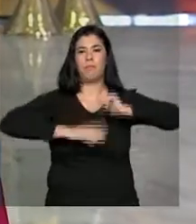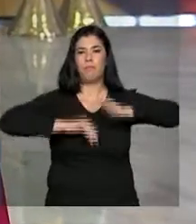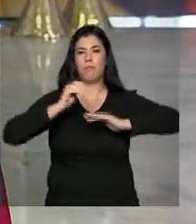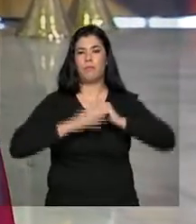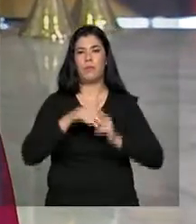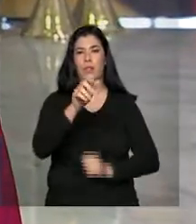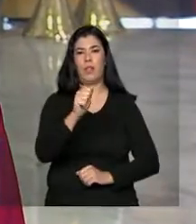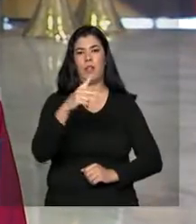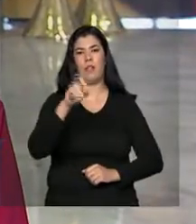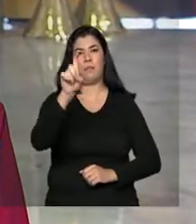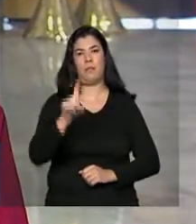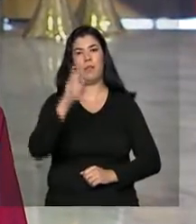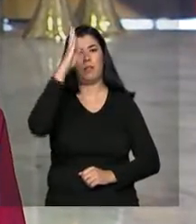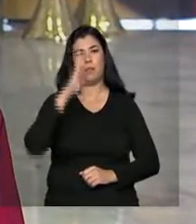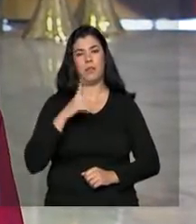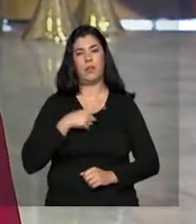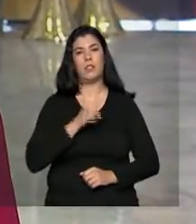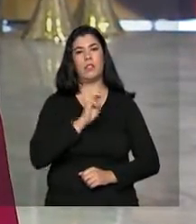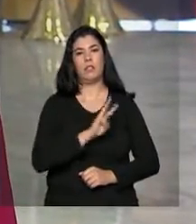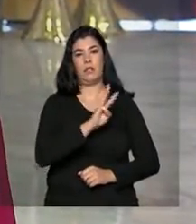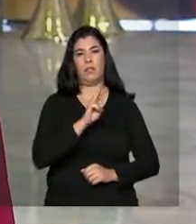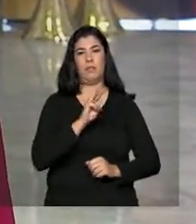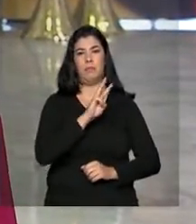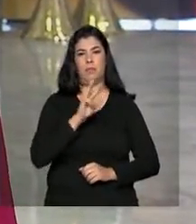ações da Apex Brasil, basta acessar o portal